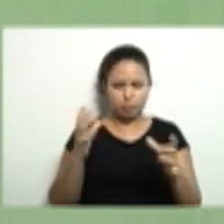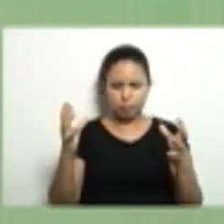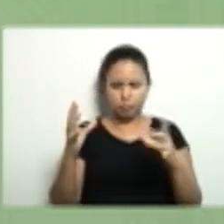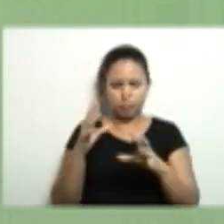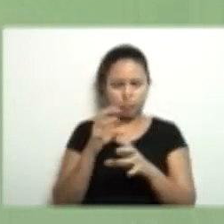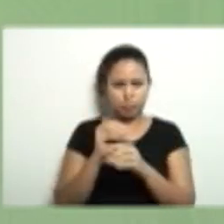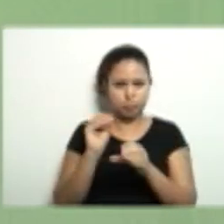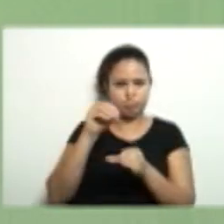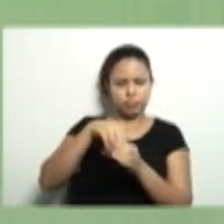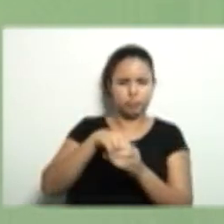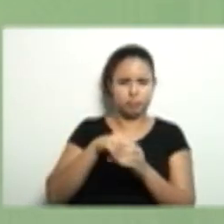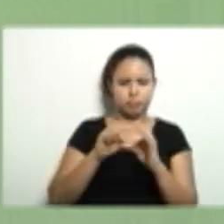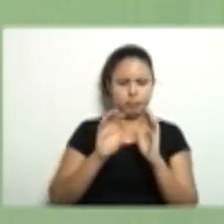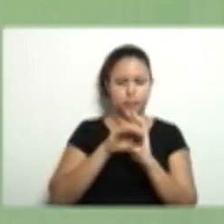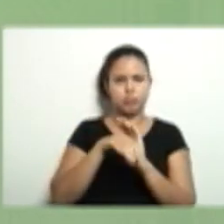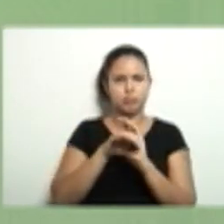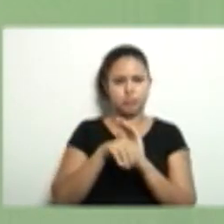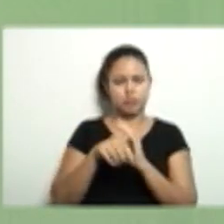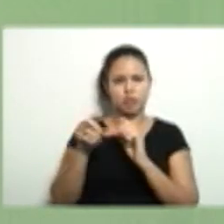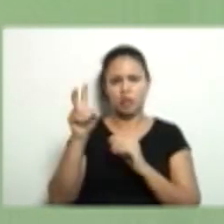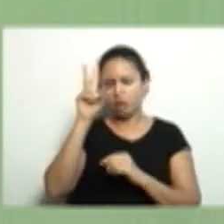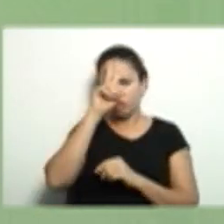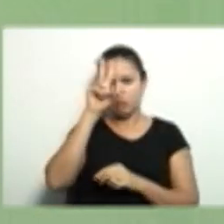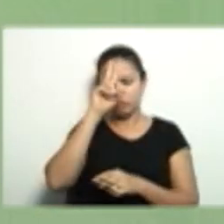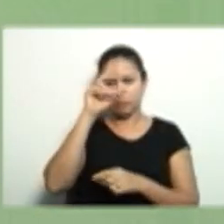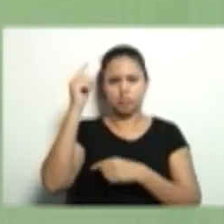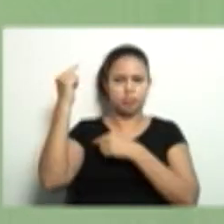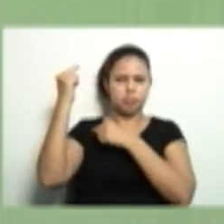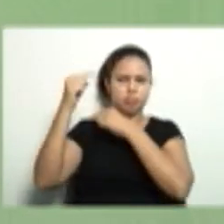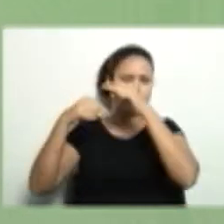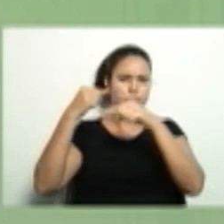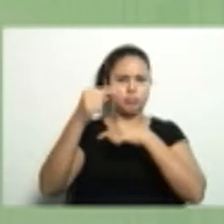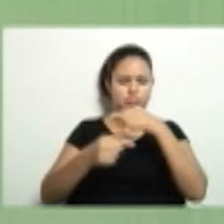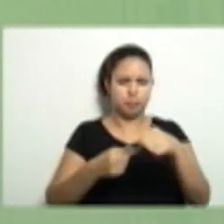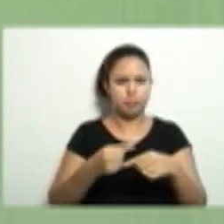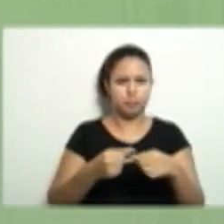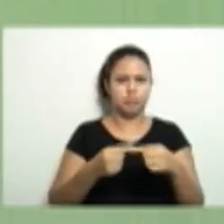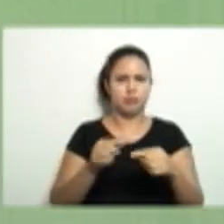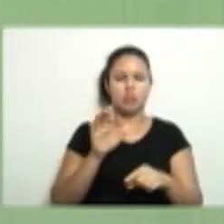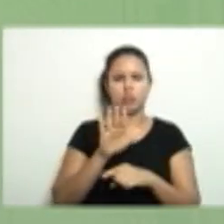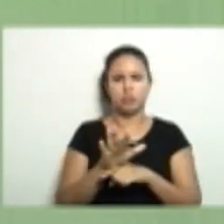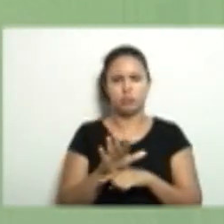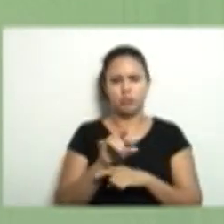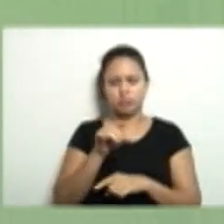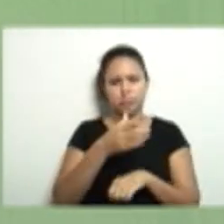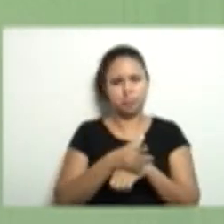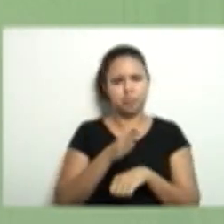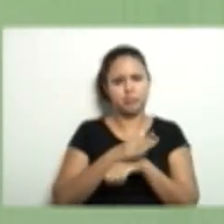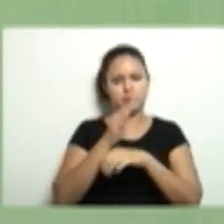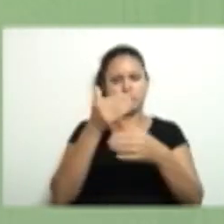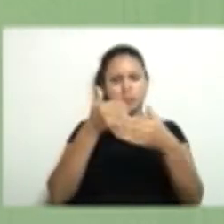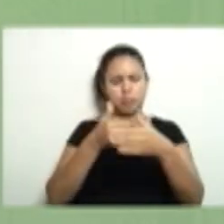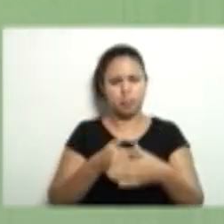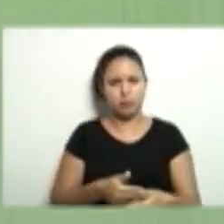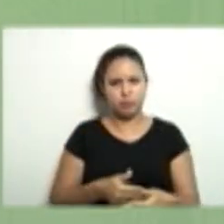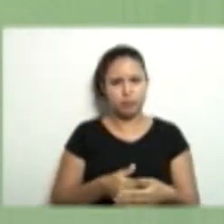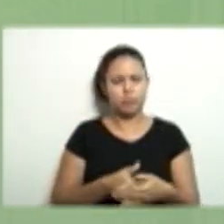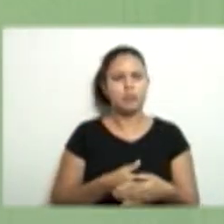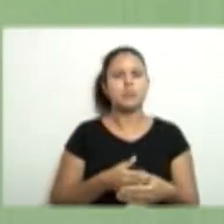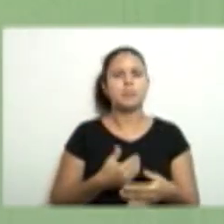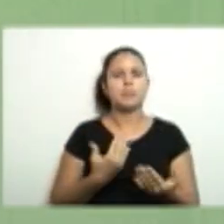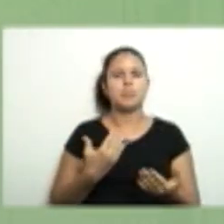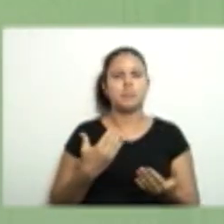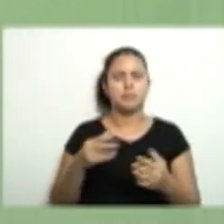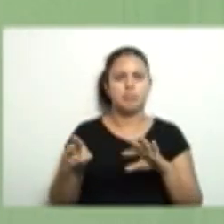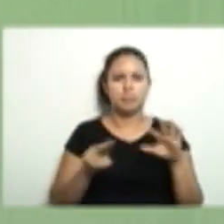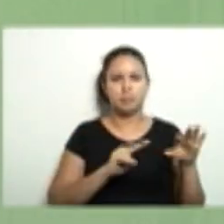questões vai funcionar como uma revisão e vai servir como um preparatório para a prova, vai aquecer os motores aí para a